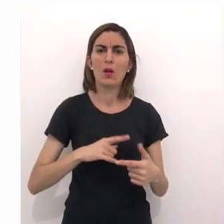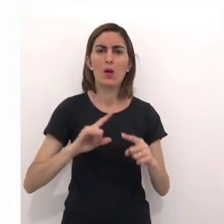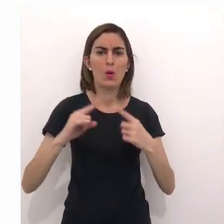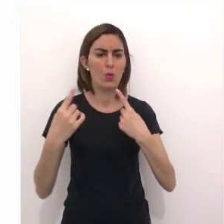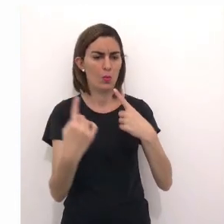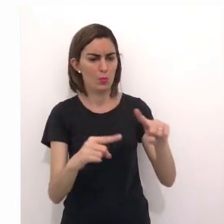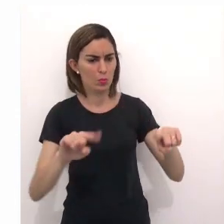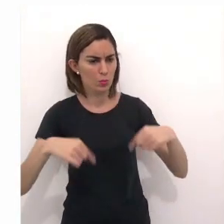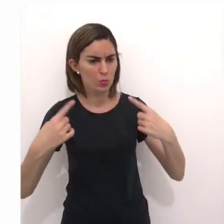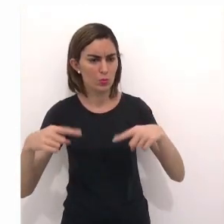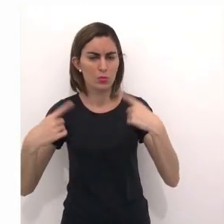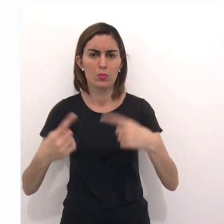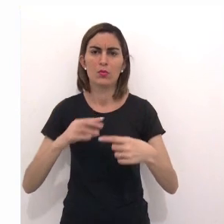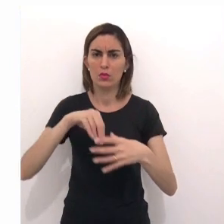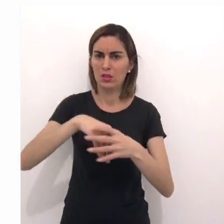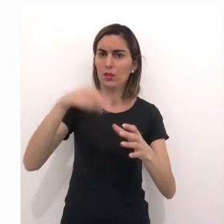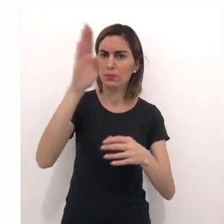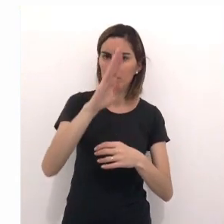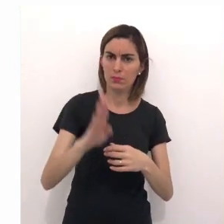dentro aqui do Brasil,